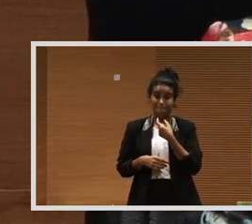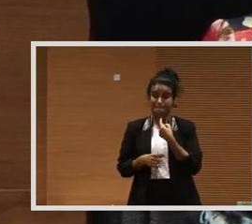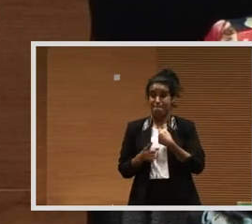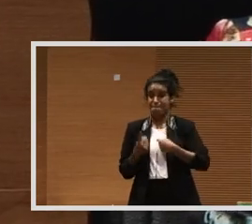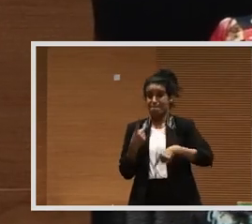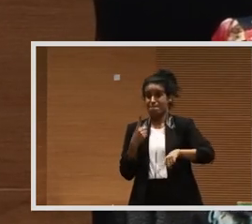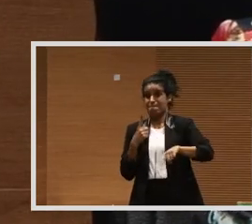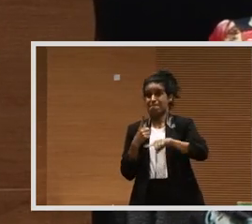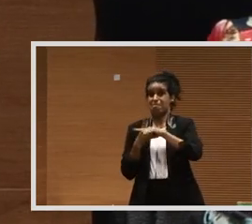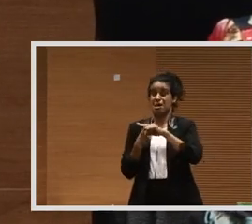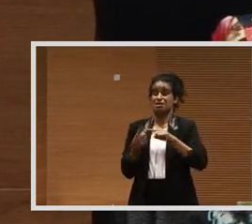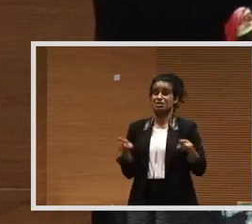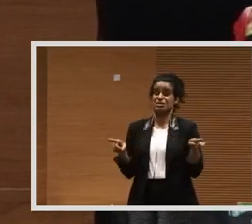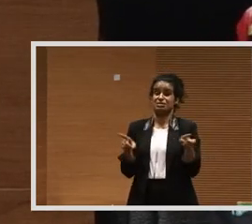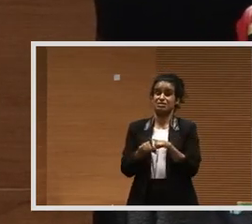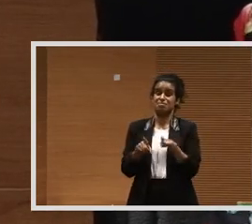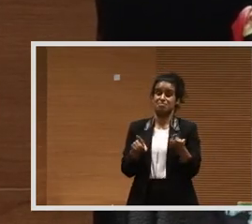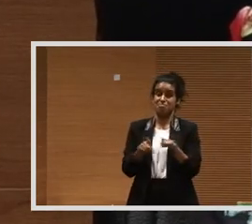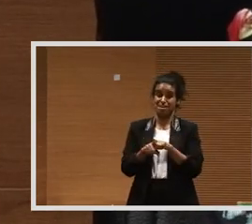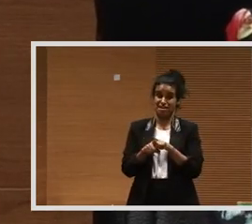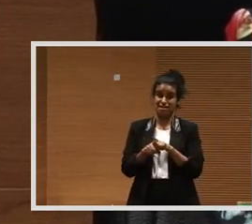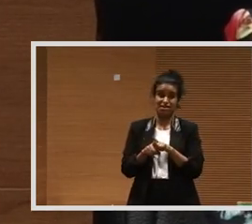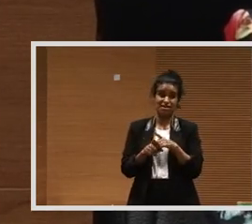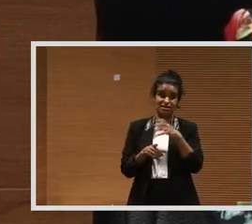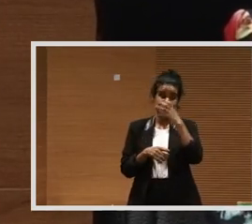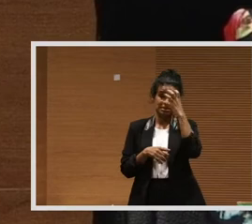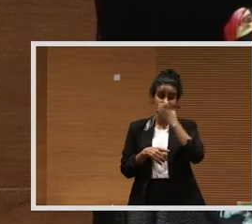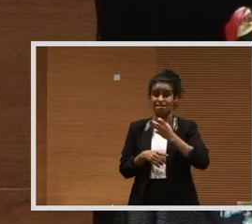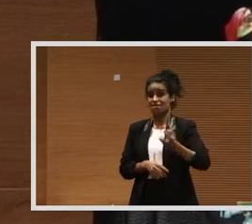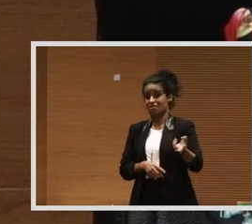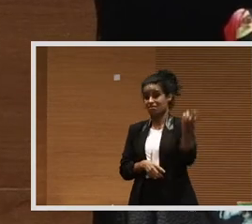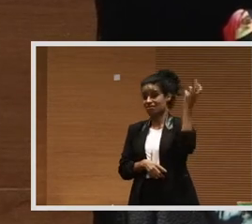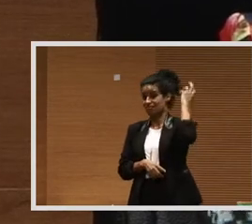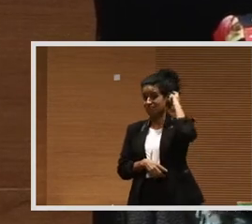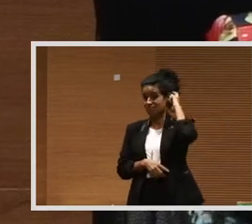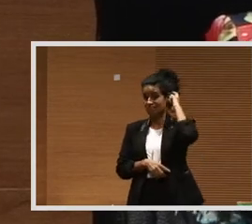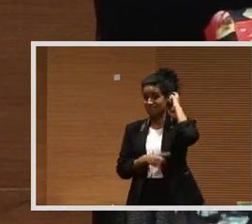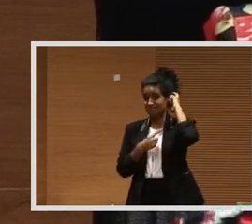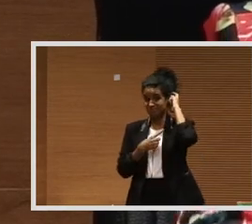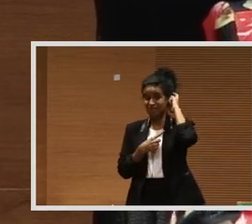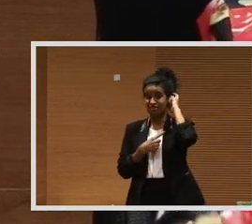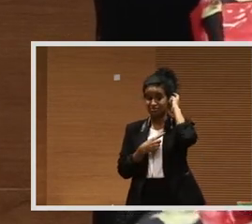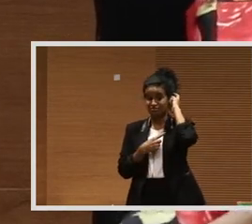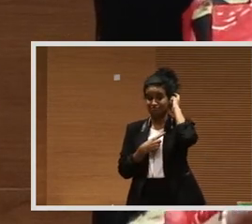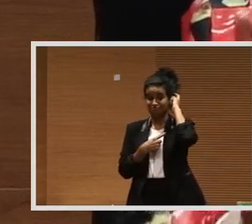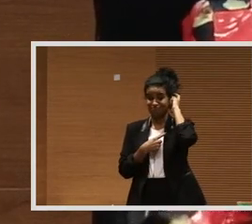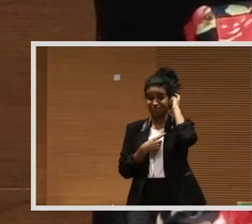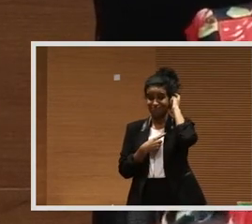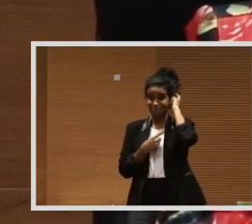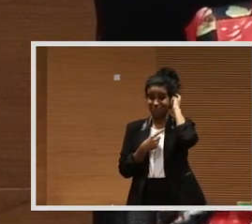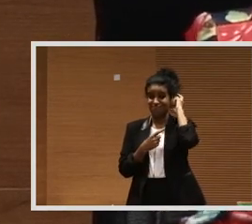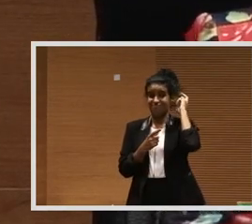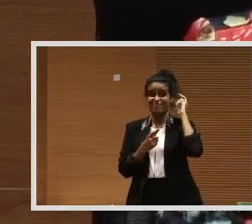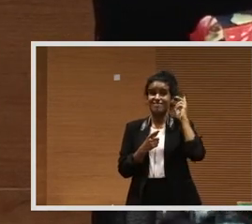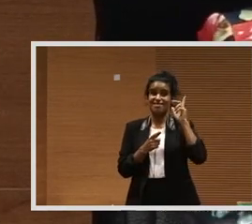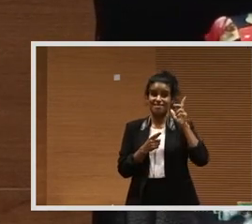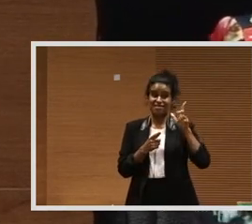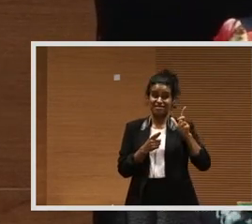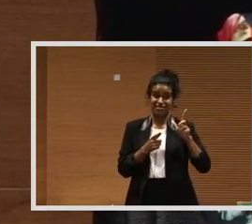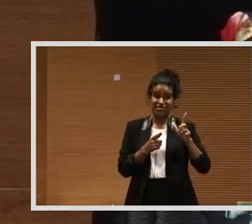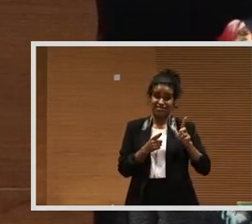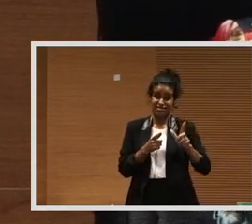tão agressiva quanto, que é o implante coclear, né? Que realmente